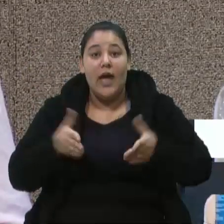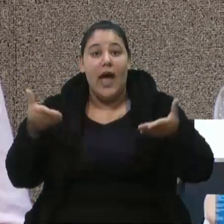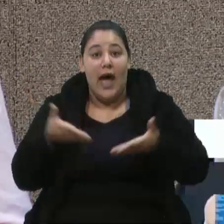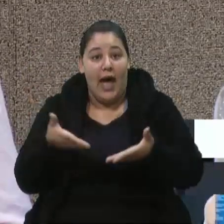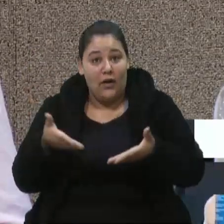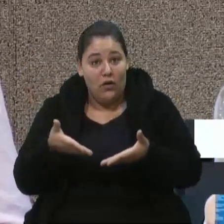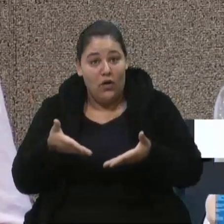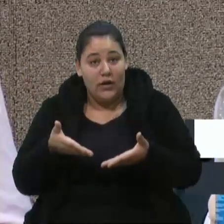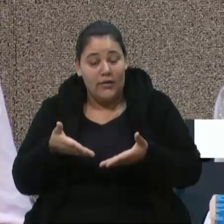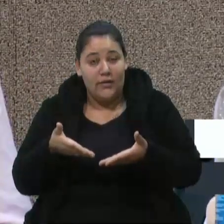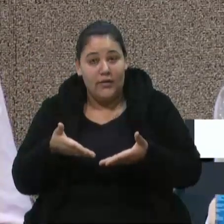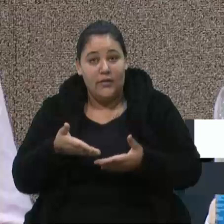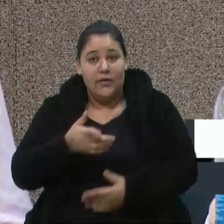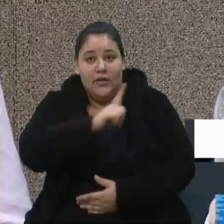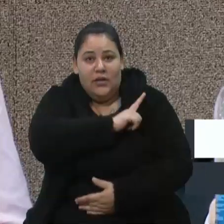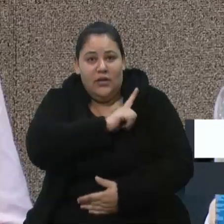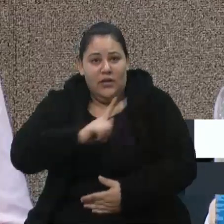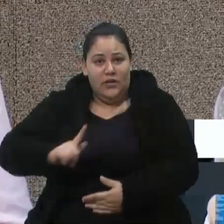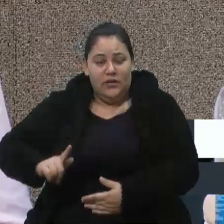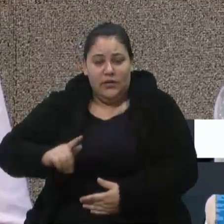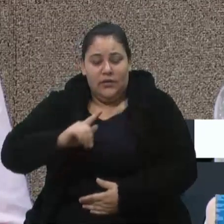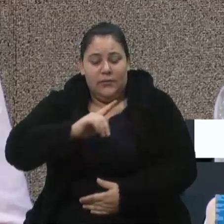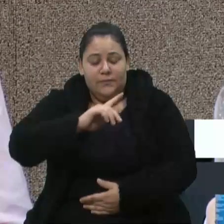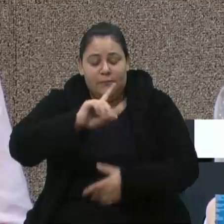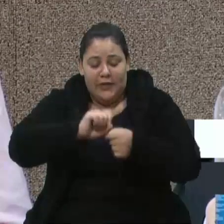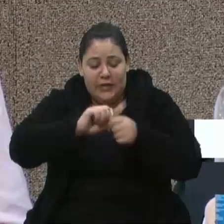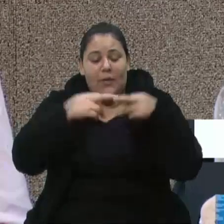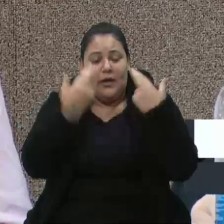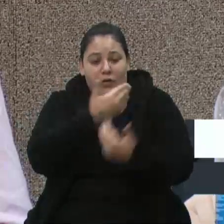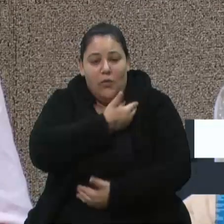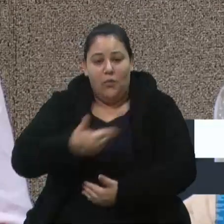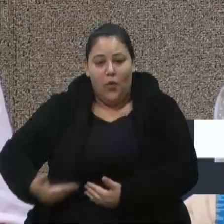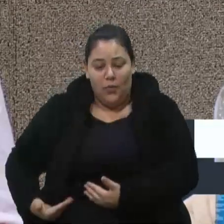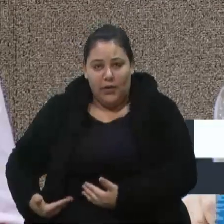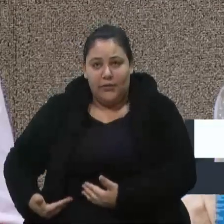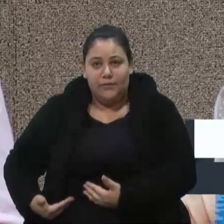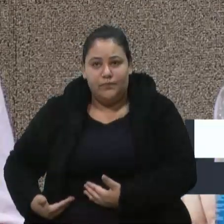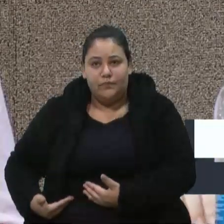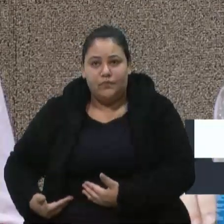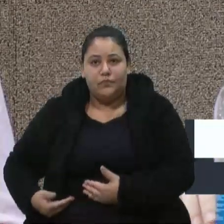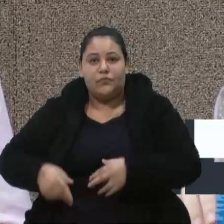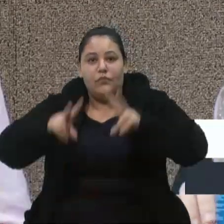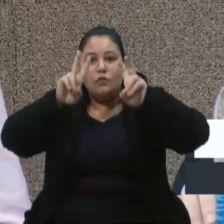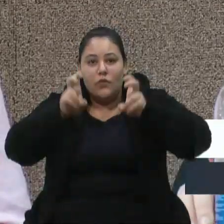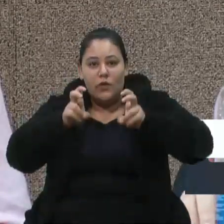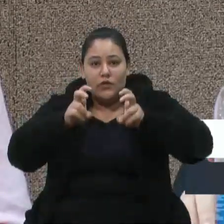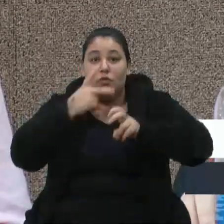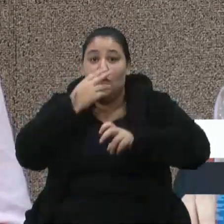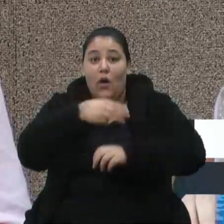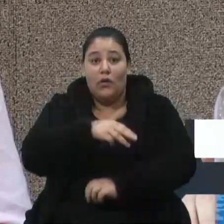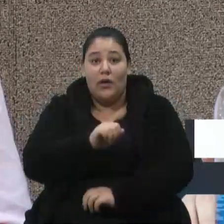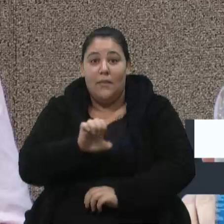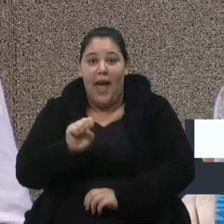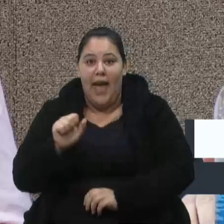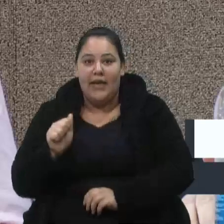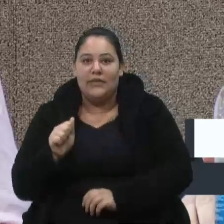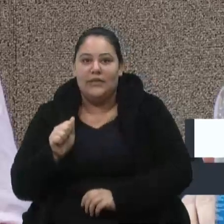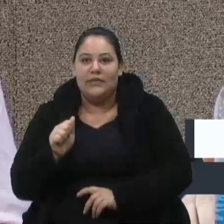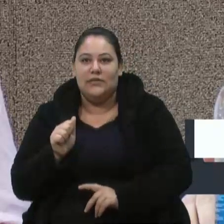importante como a Maesa tornar-se movimento político é lamentável. Não teremos mais audiências públicas, né, vereador